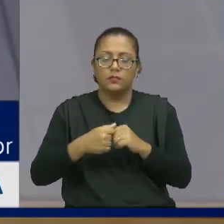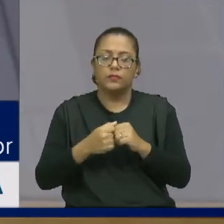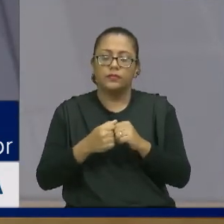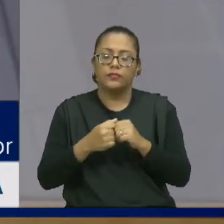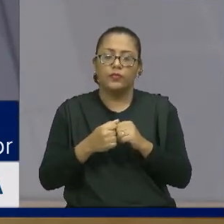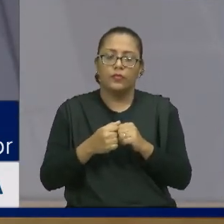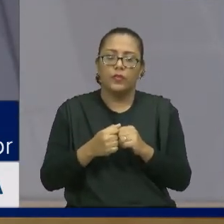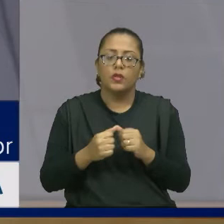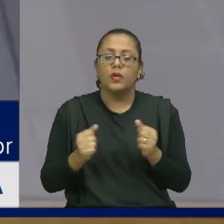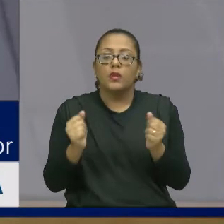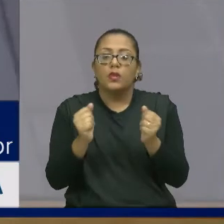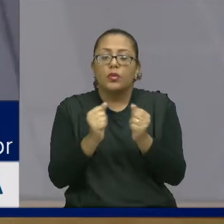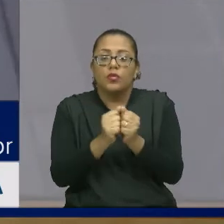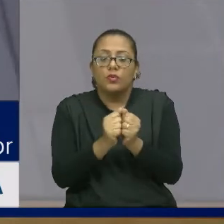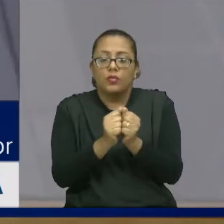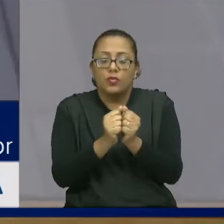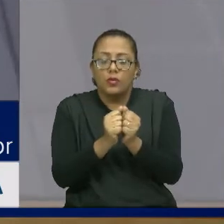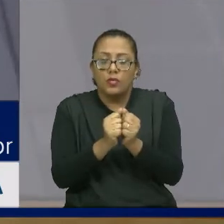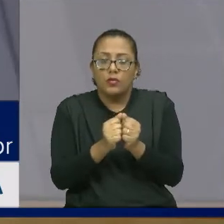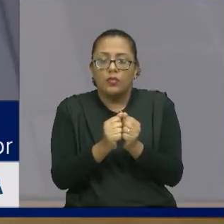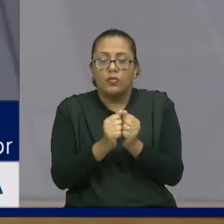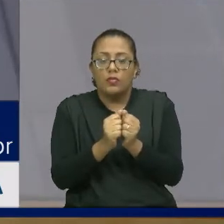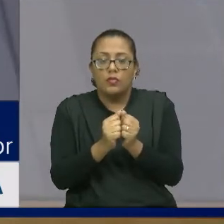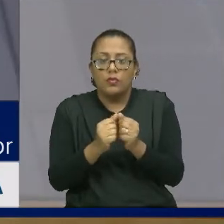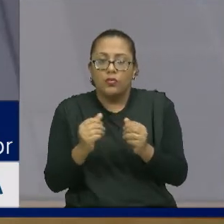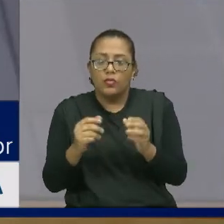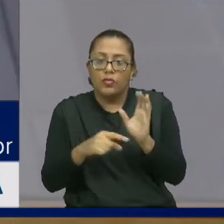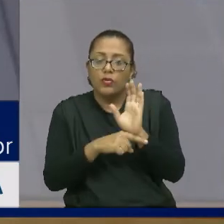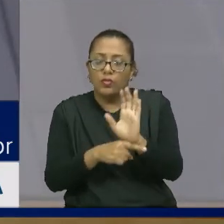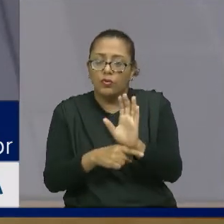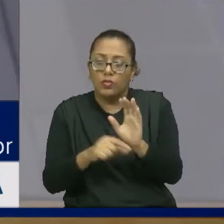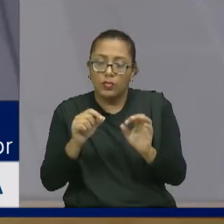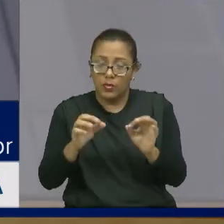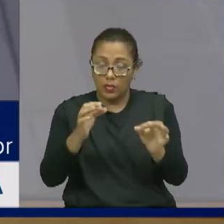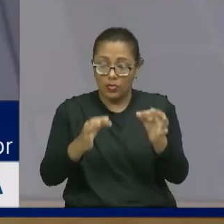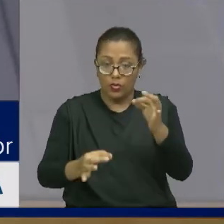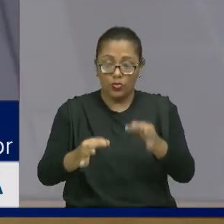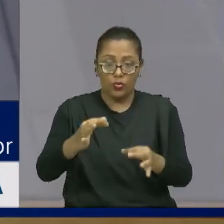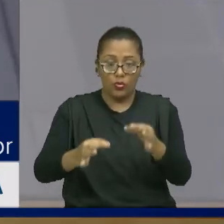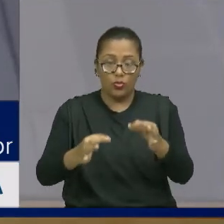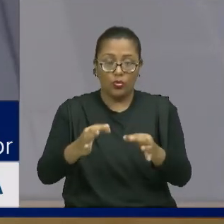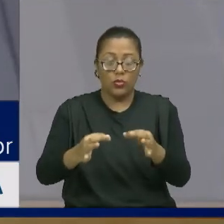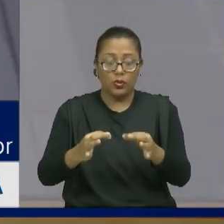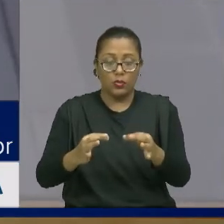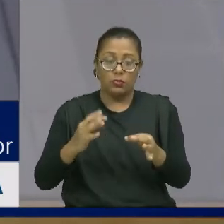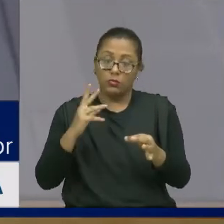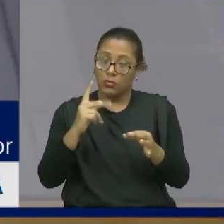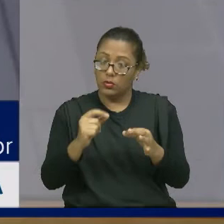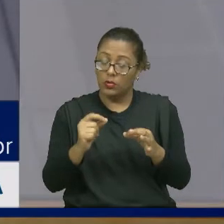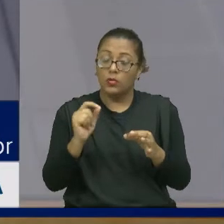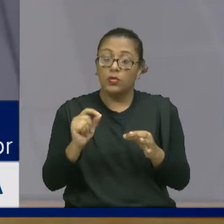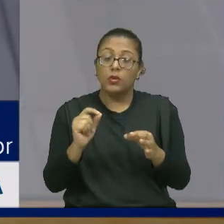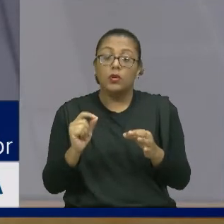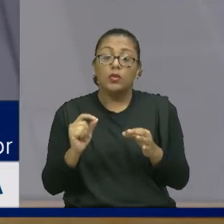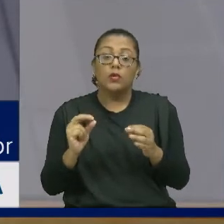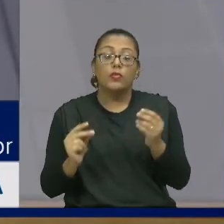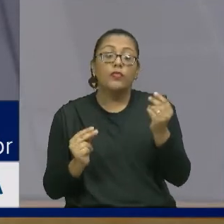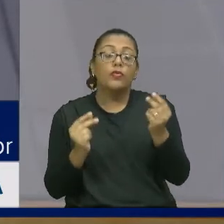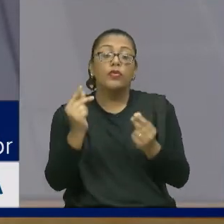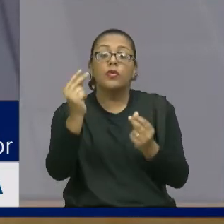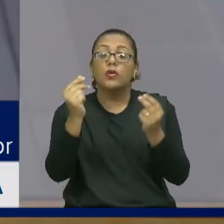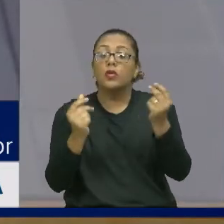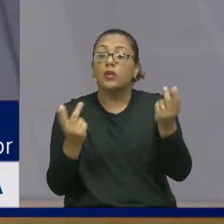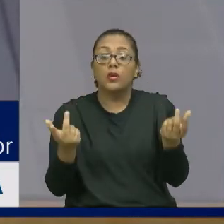Compete à Junta de Recursos, primeiro, julgar os recursos sobre lançamento e incidência